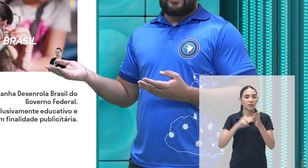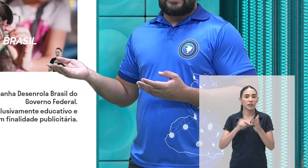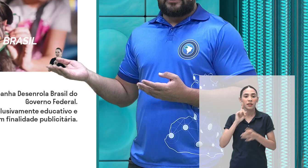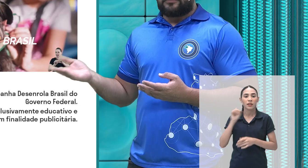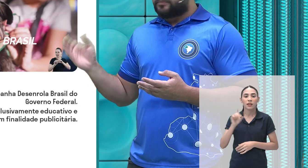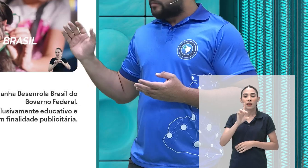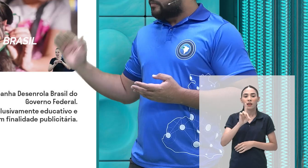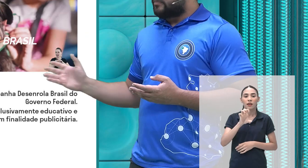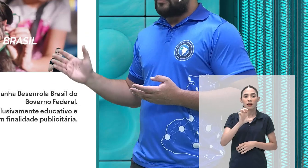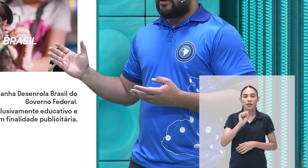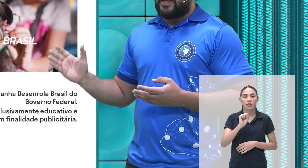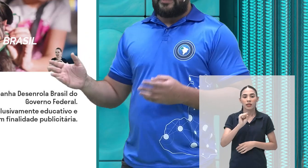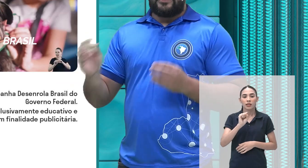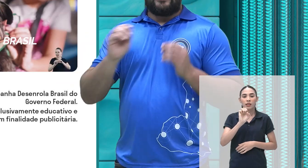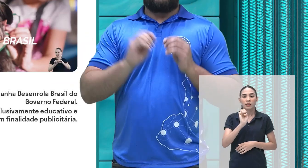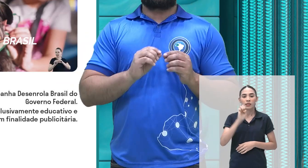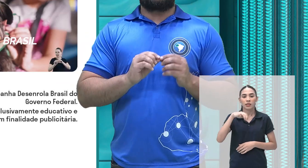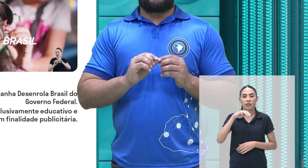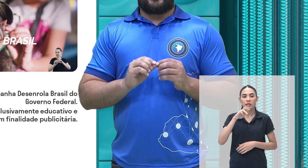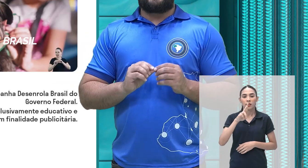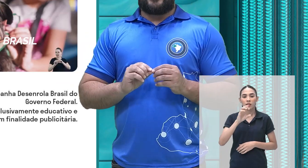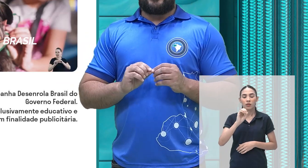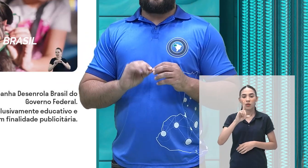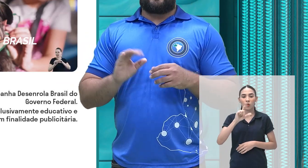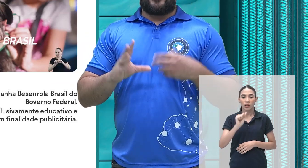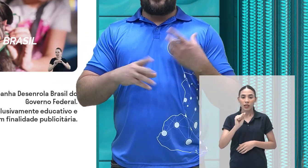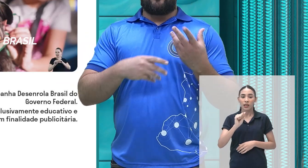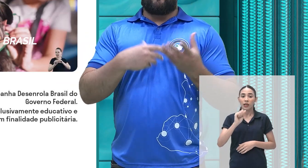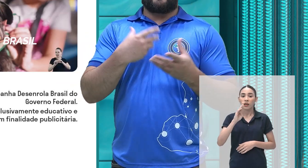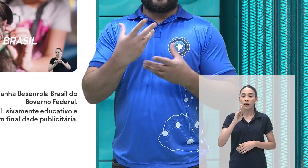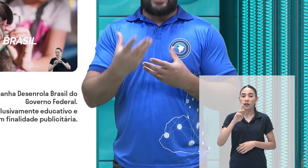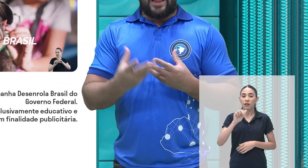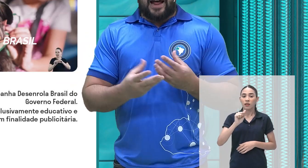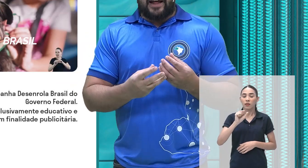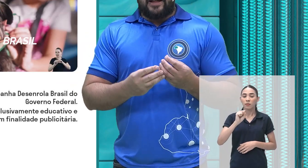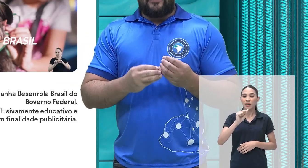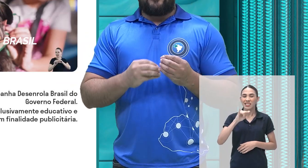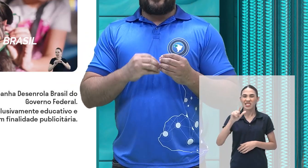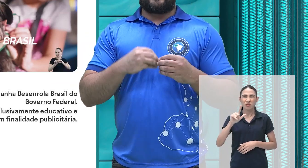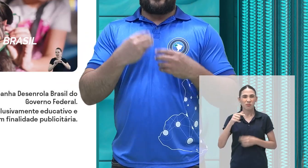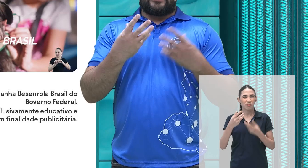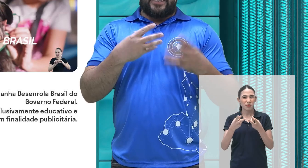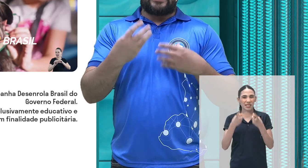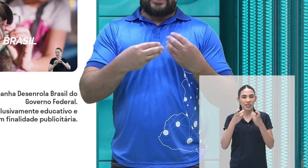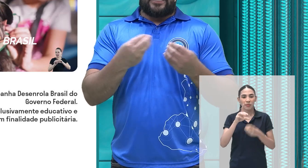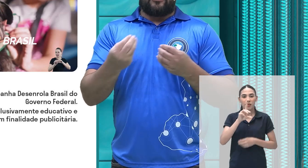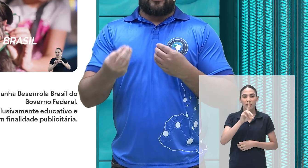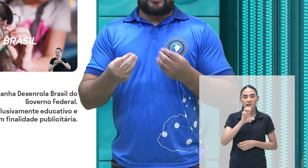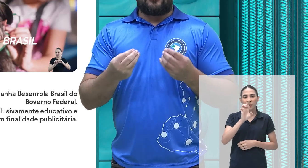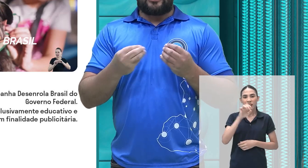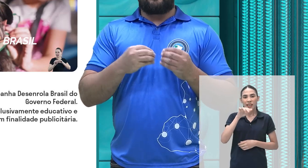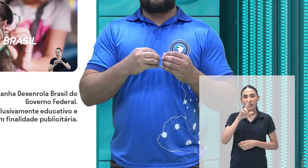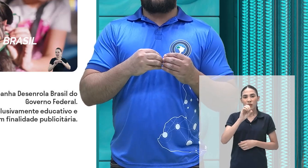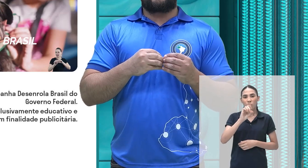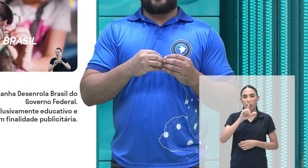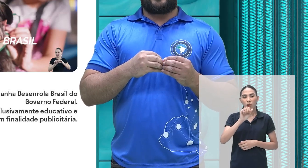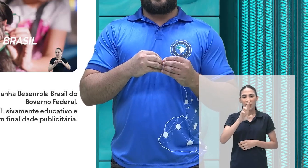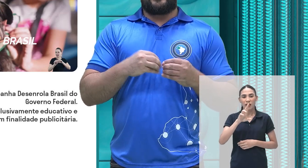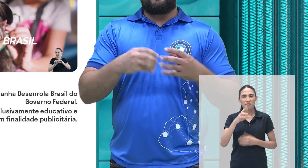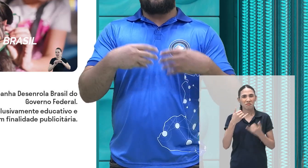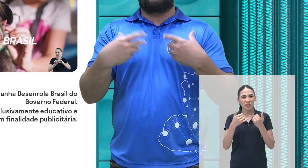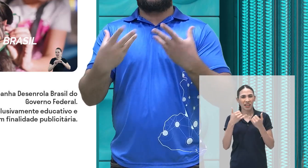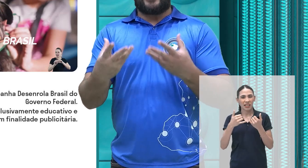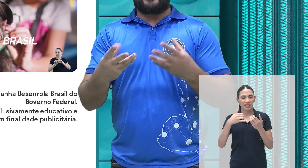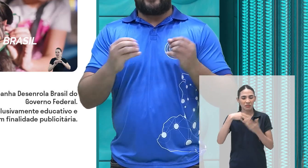Desenrola Brasil? Ok? Perceba que a ideia de enrolar traz aquela conotação de que a pessoa